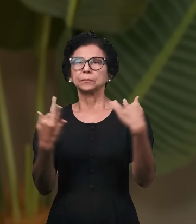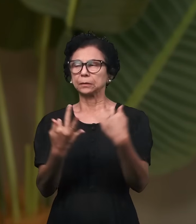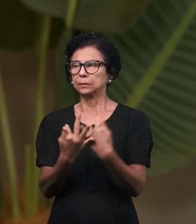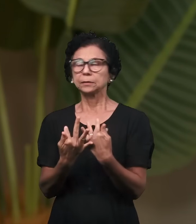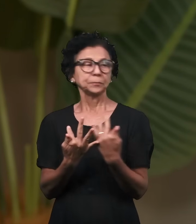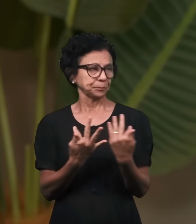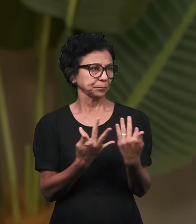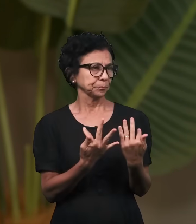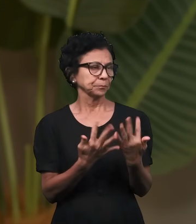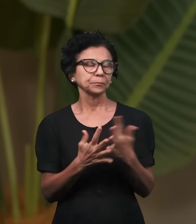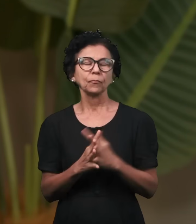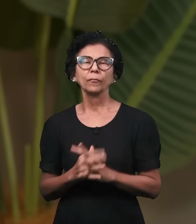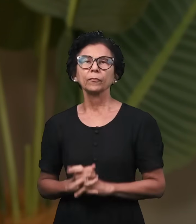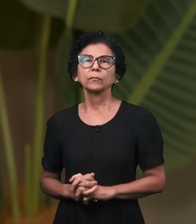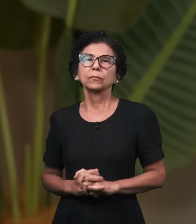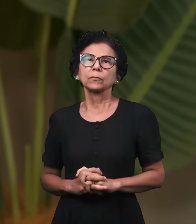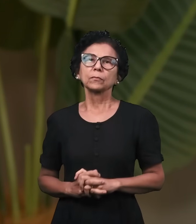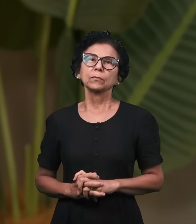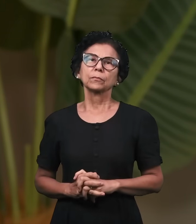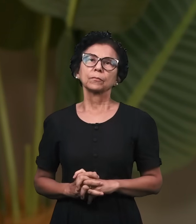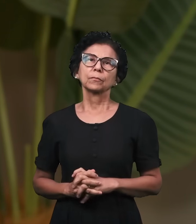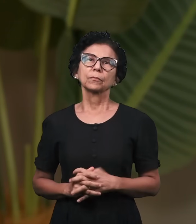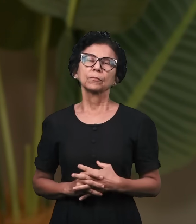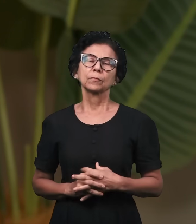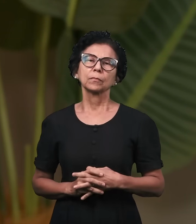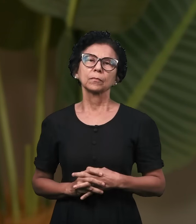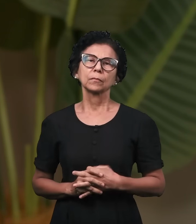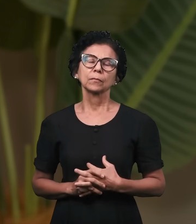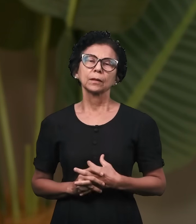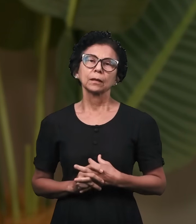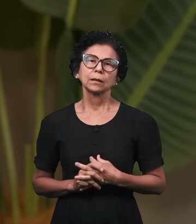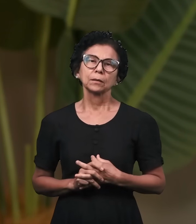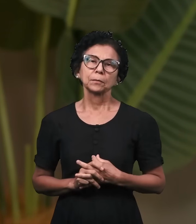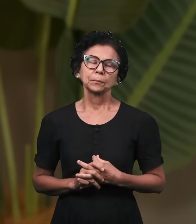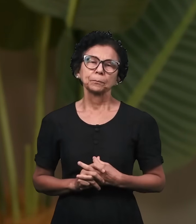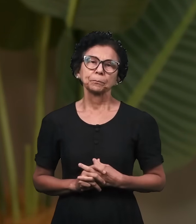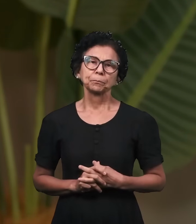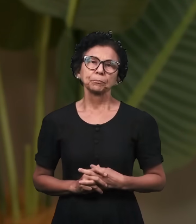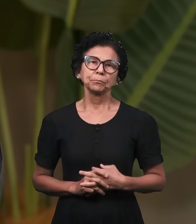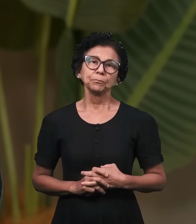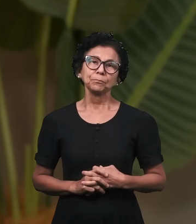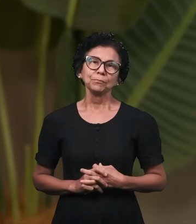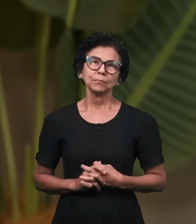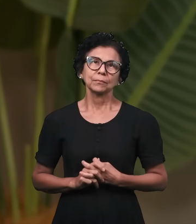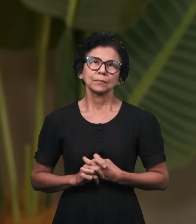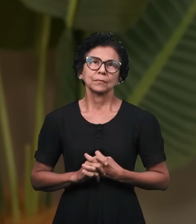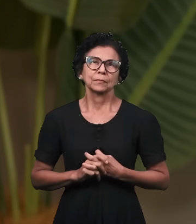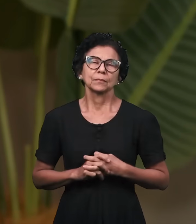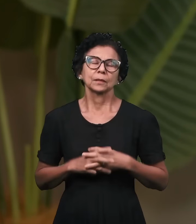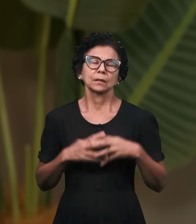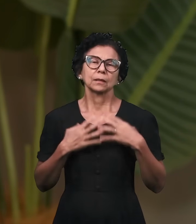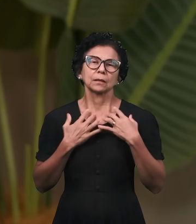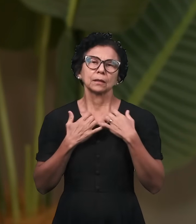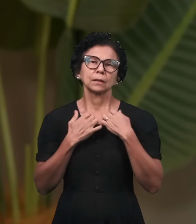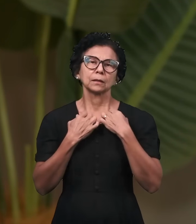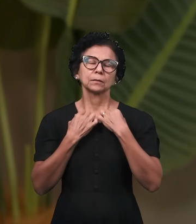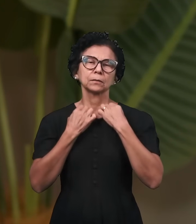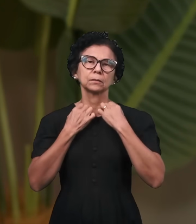E ninguém melhor do que o Dr. Fernando para fazer um diagnóstico da nossa